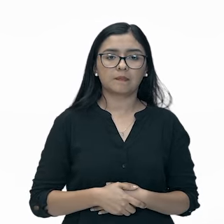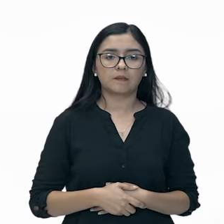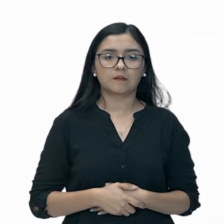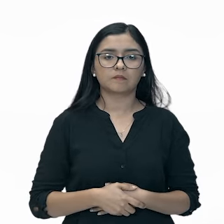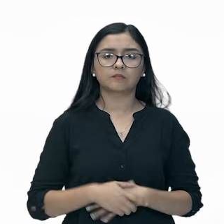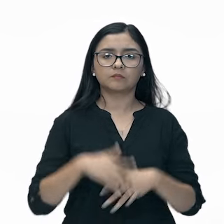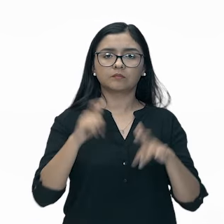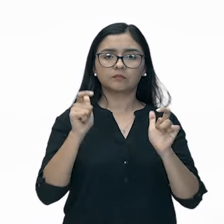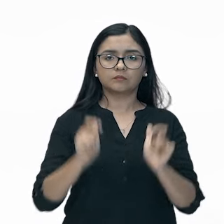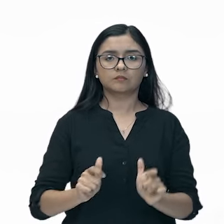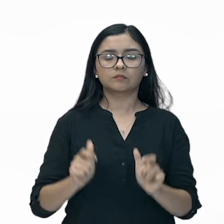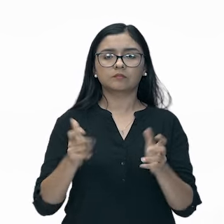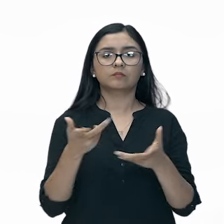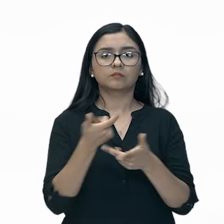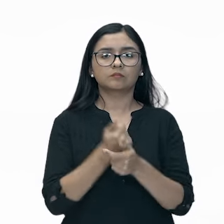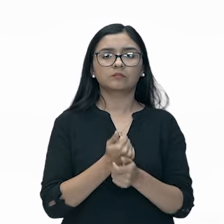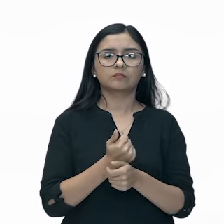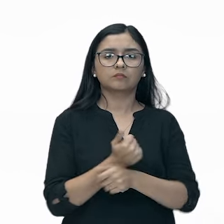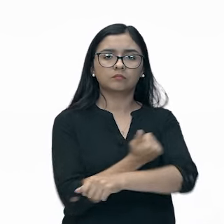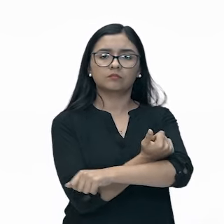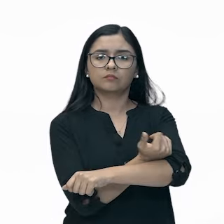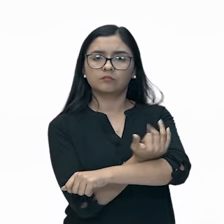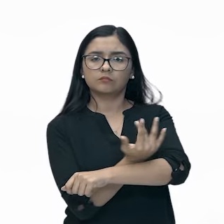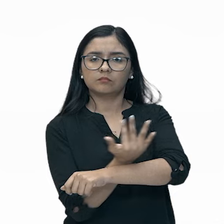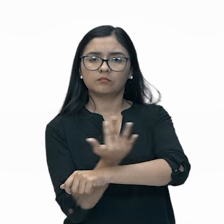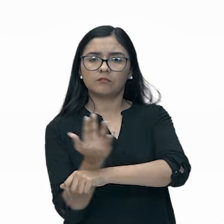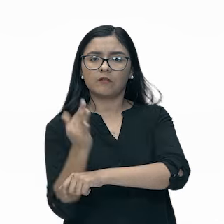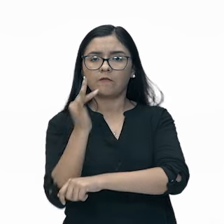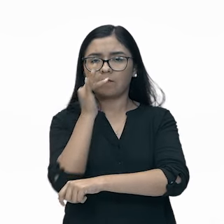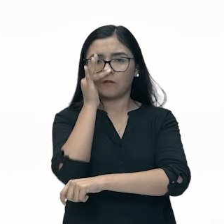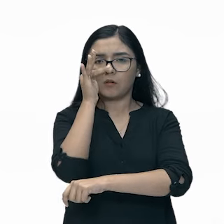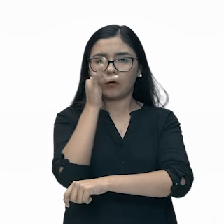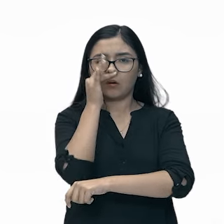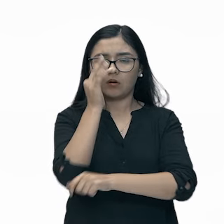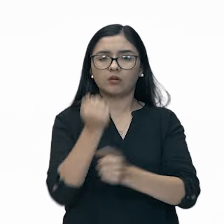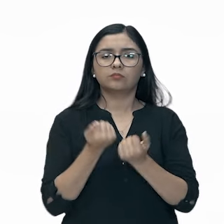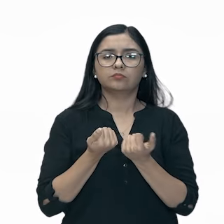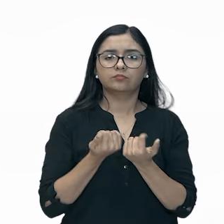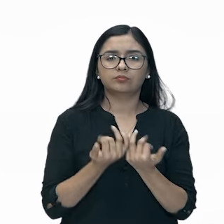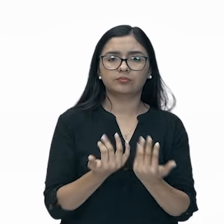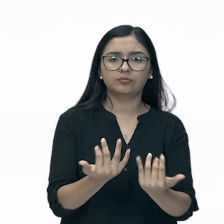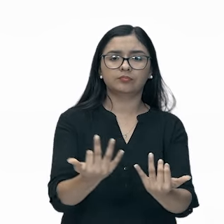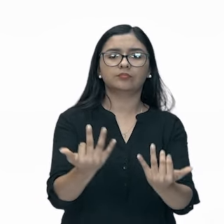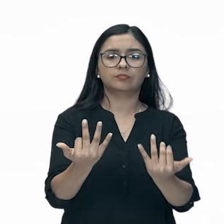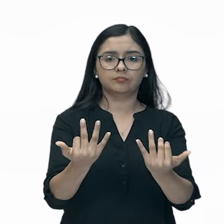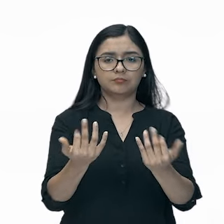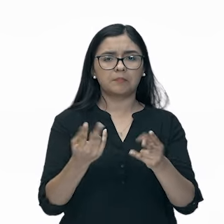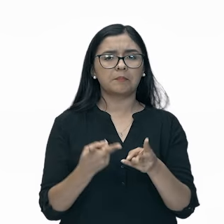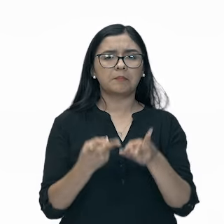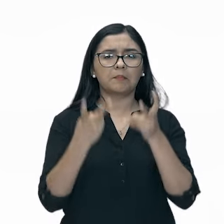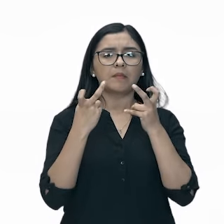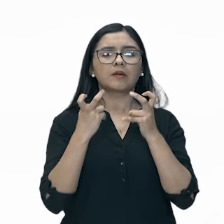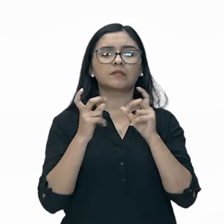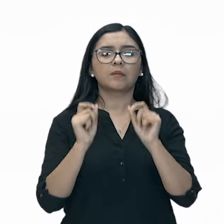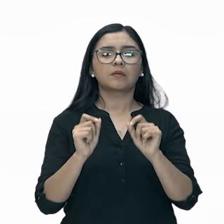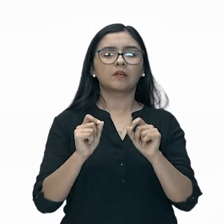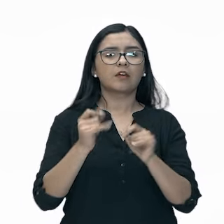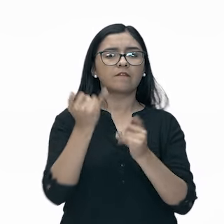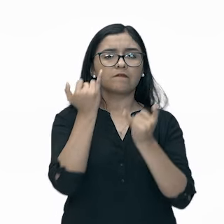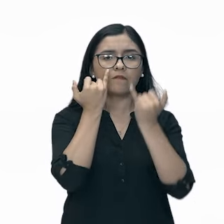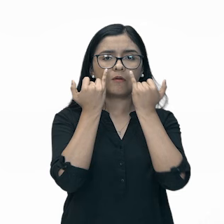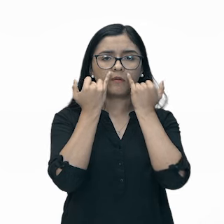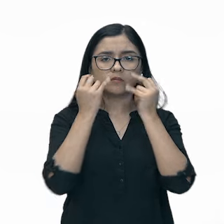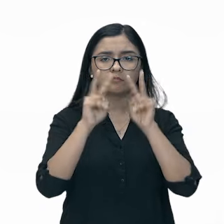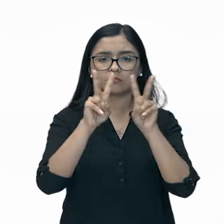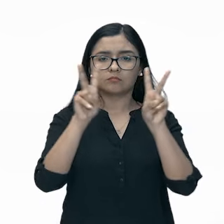mais garrida teus risonhos lindos Campos T mais flores nossos bosques Olha a informação entre aspas tem